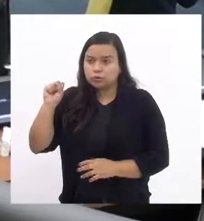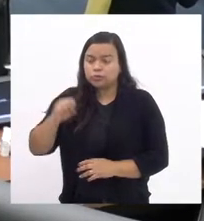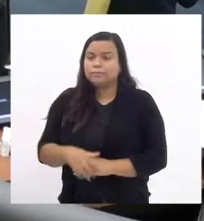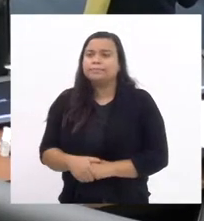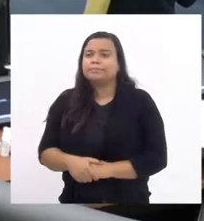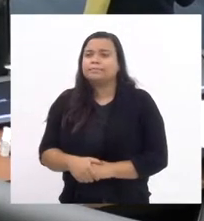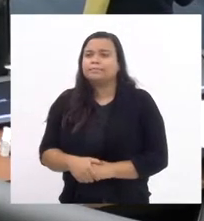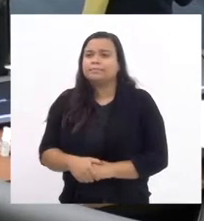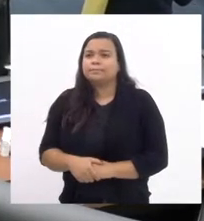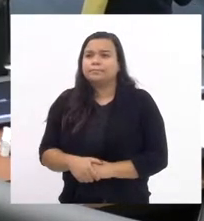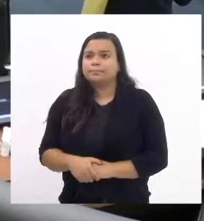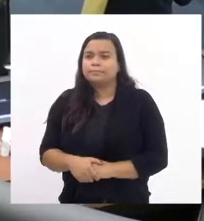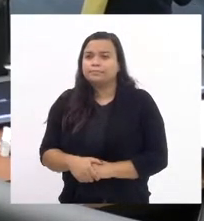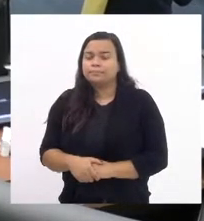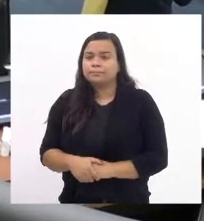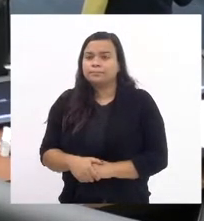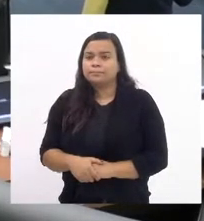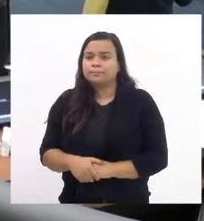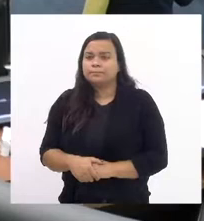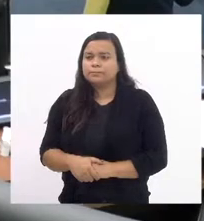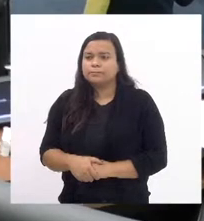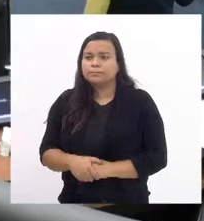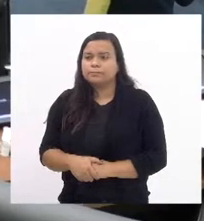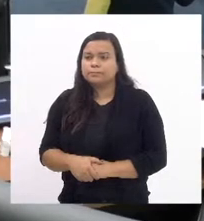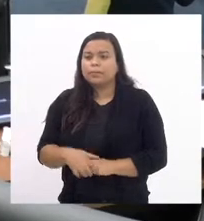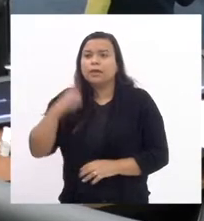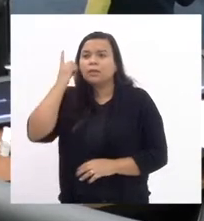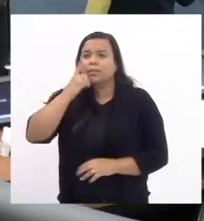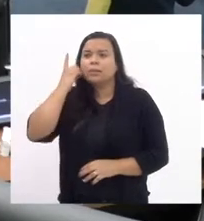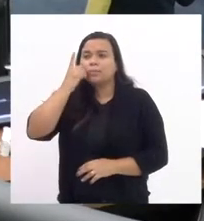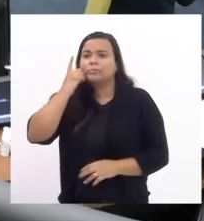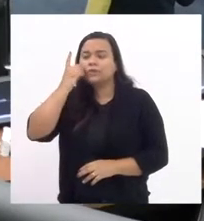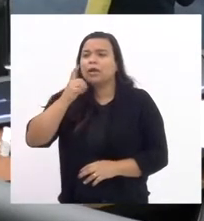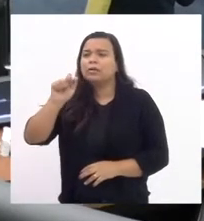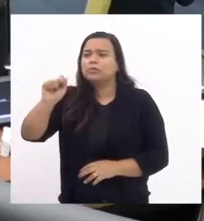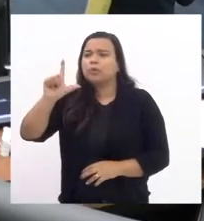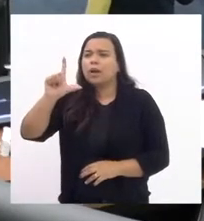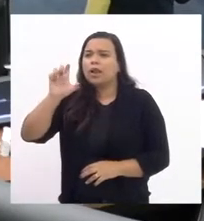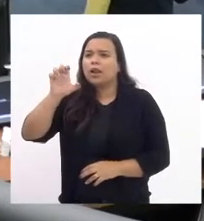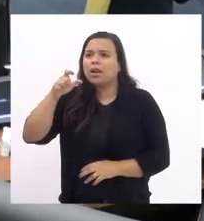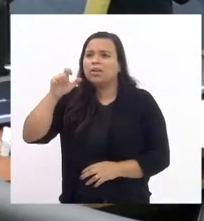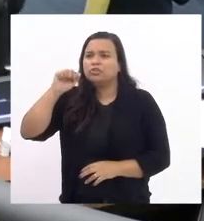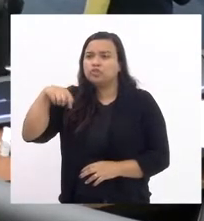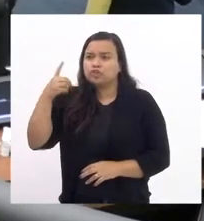Deputada Alana Passos. Deputado Alexandre Freitas.